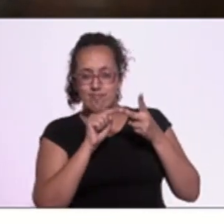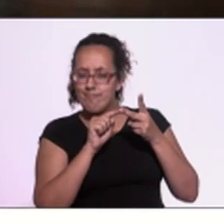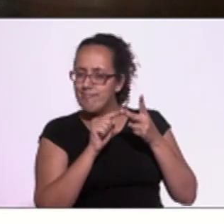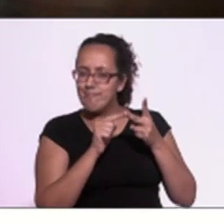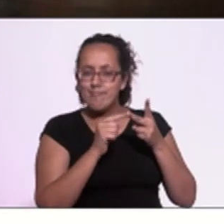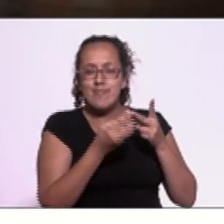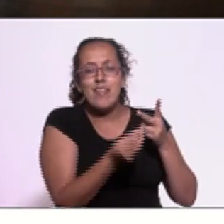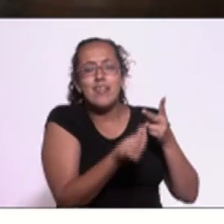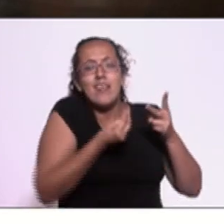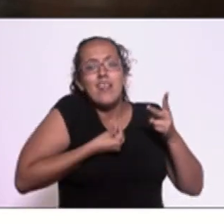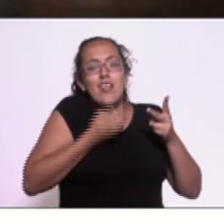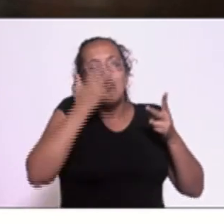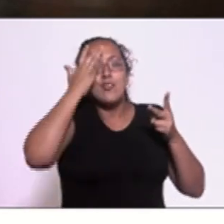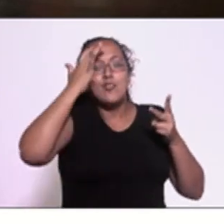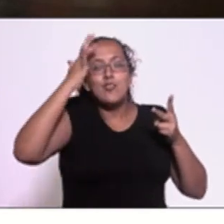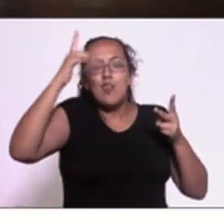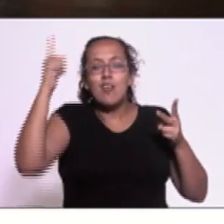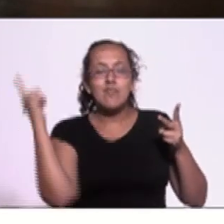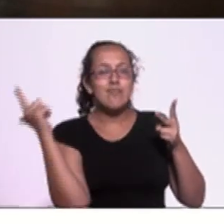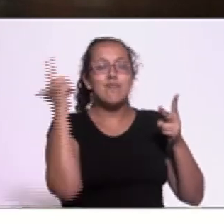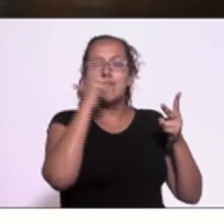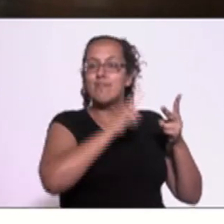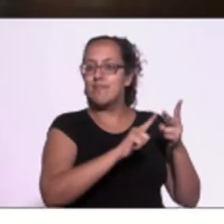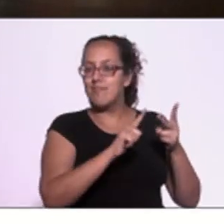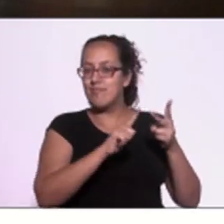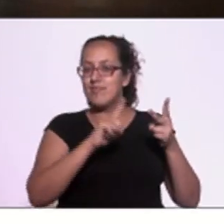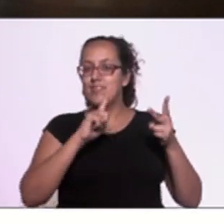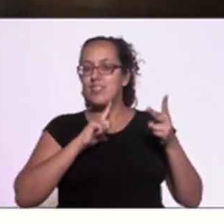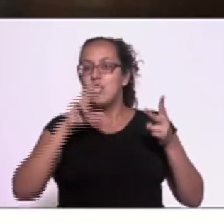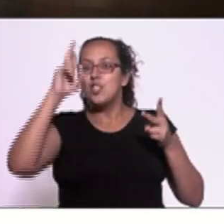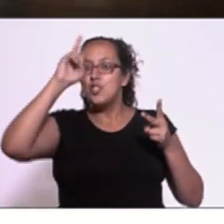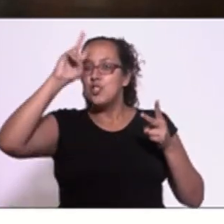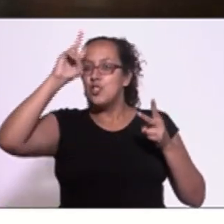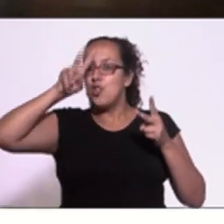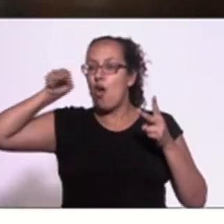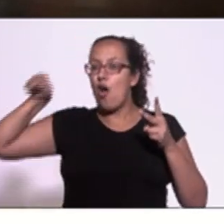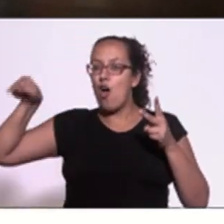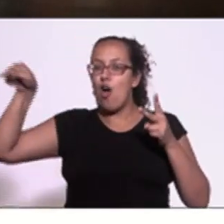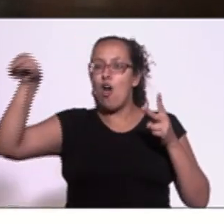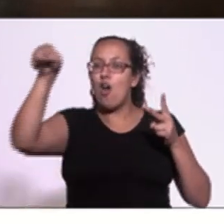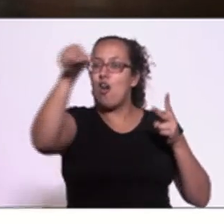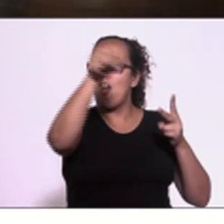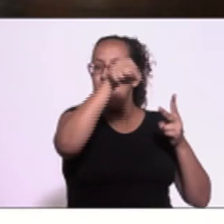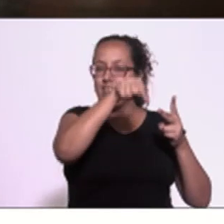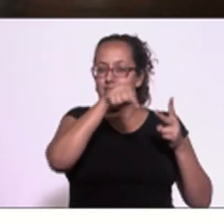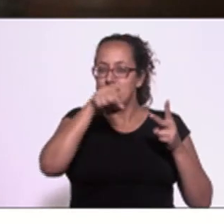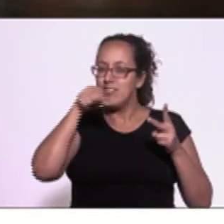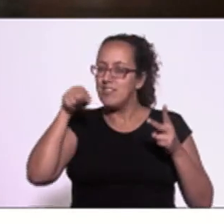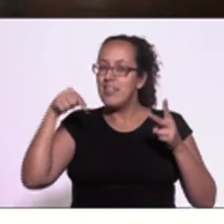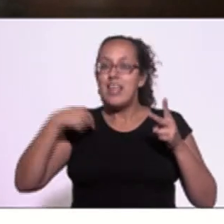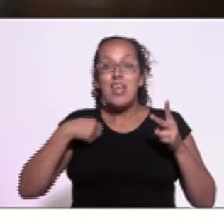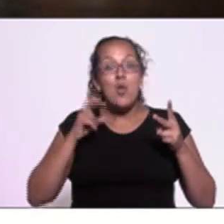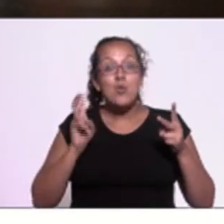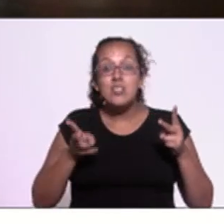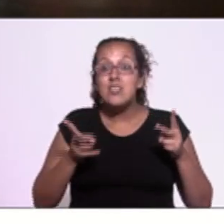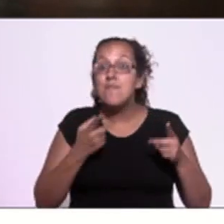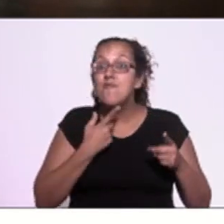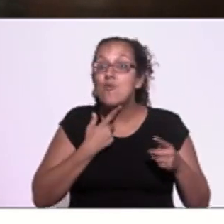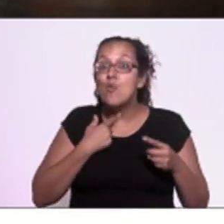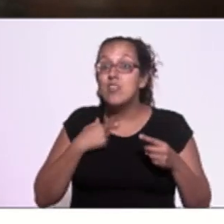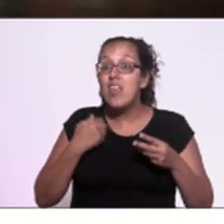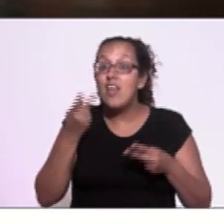realizando o meu sonho com esse passeio do circuito dos sítios históricos da República. Eu sempre tive vontade de